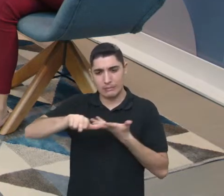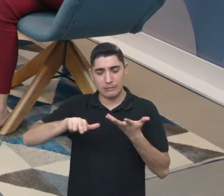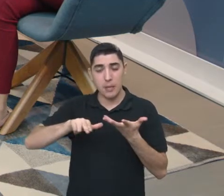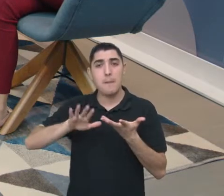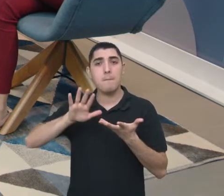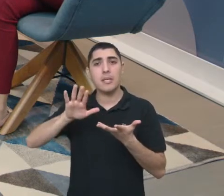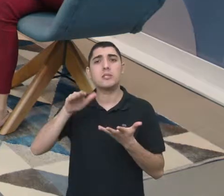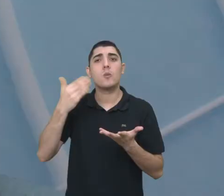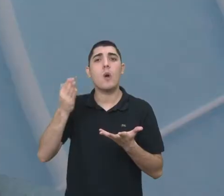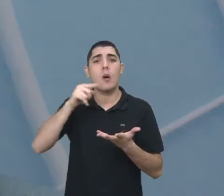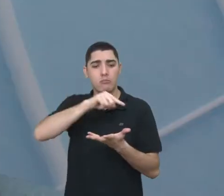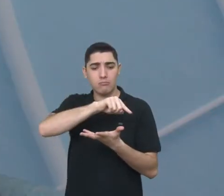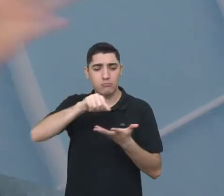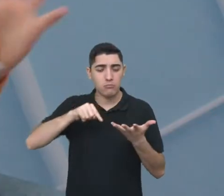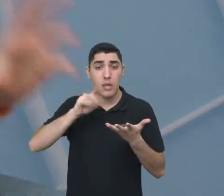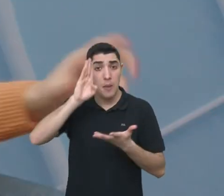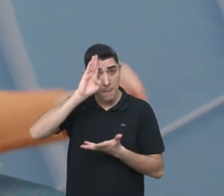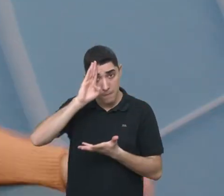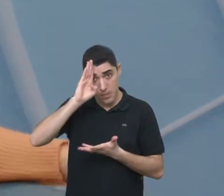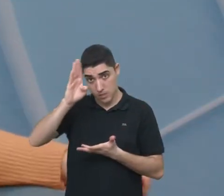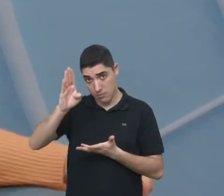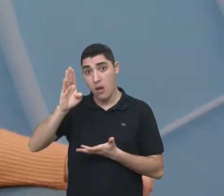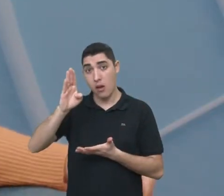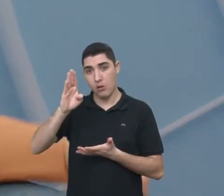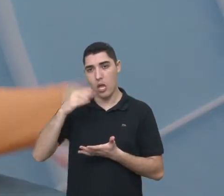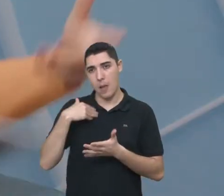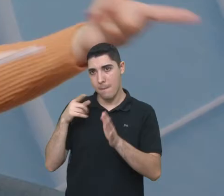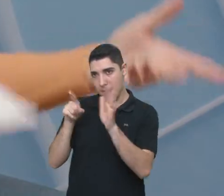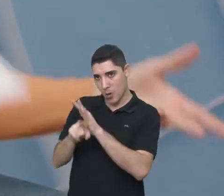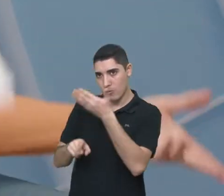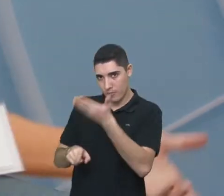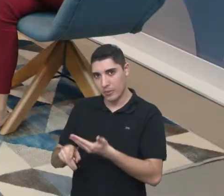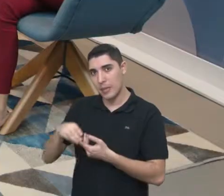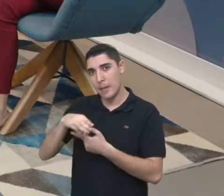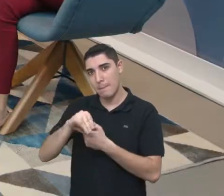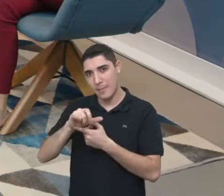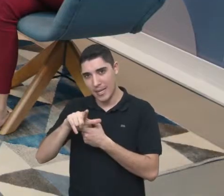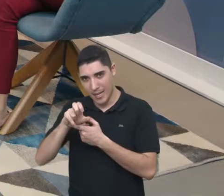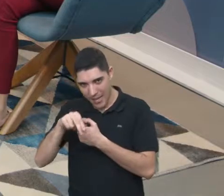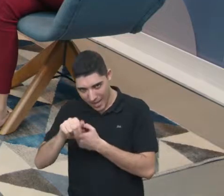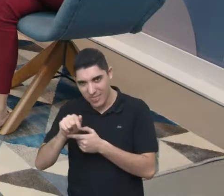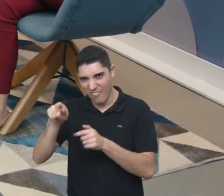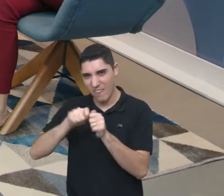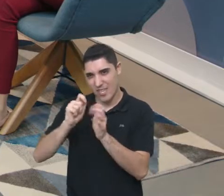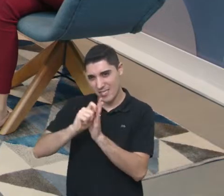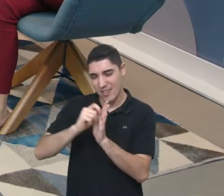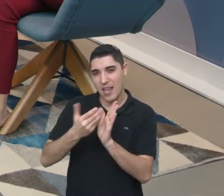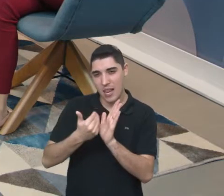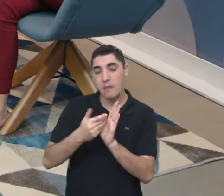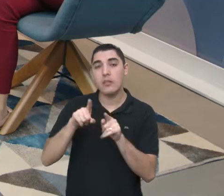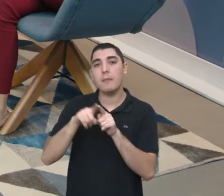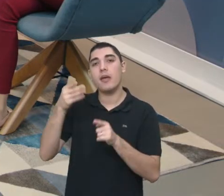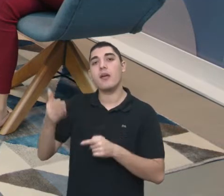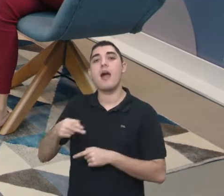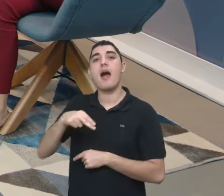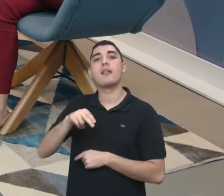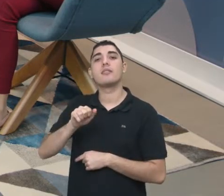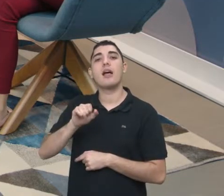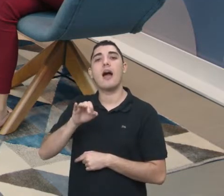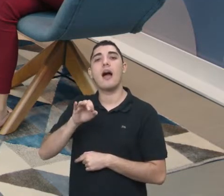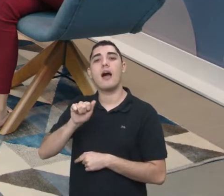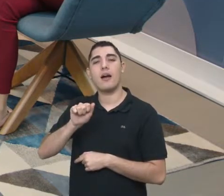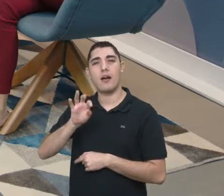Quais seriam os principais? Eu já jogo essa pergunta para as duas, né? A Milena, na sua pesquisa do livro, e a Natália também. Quais seriam